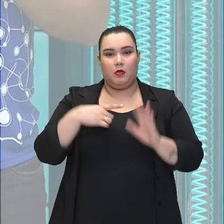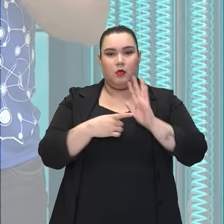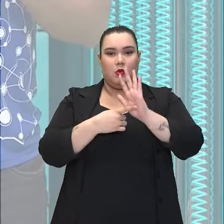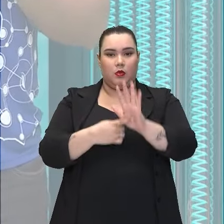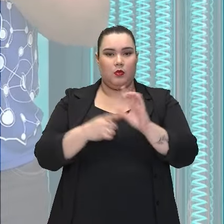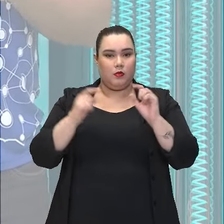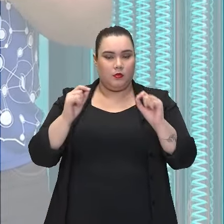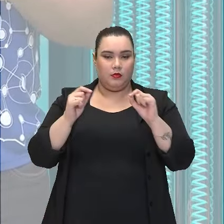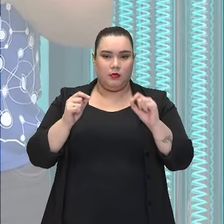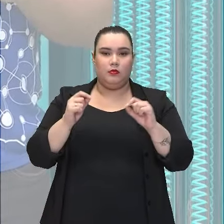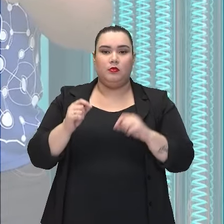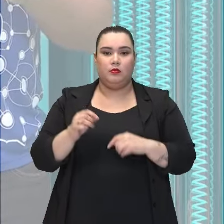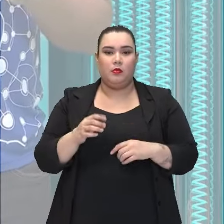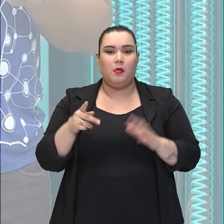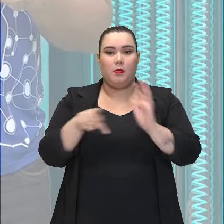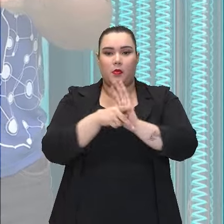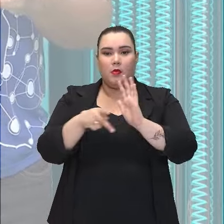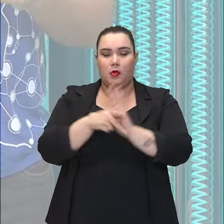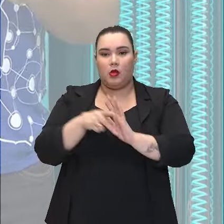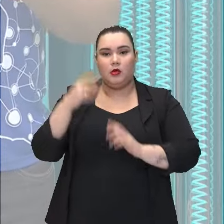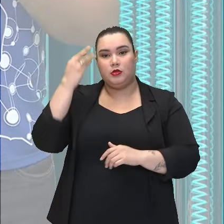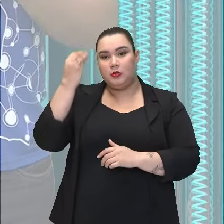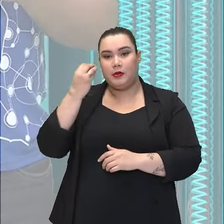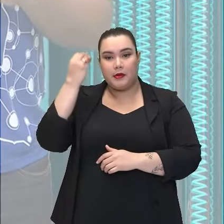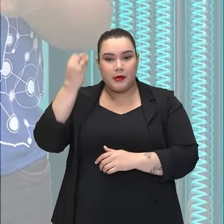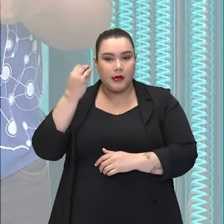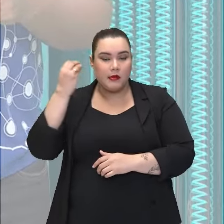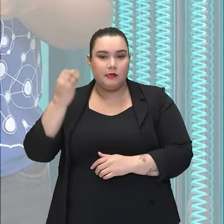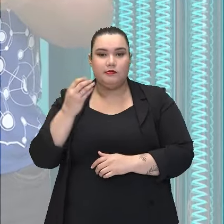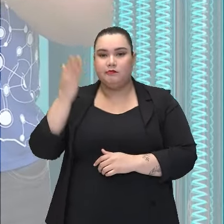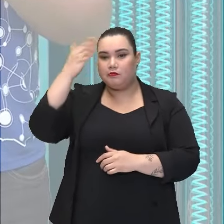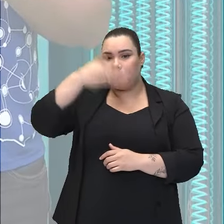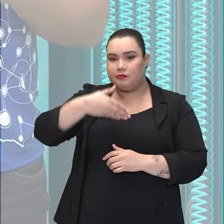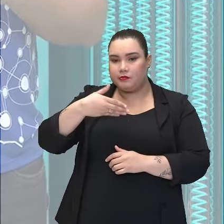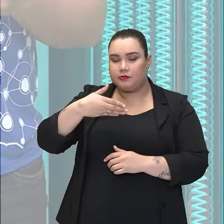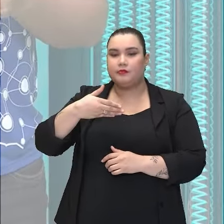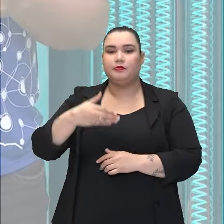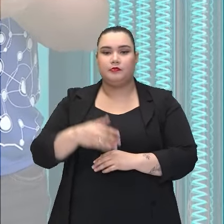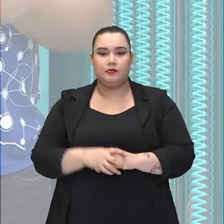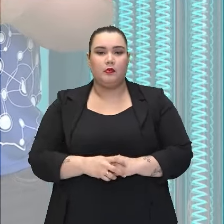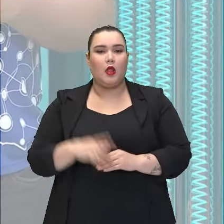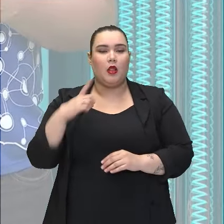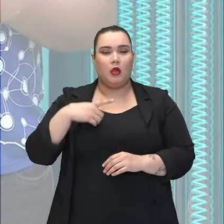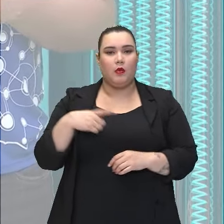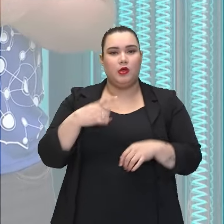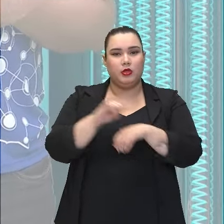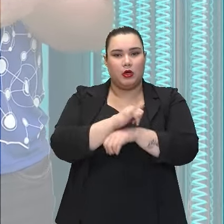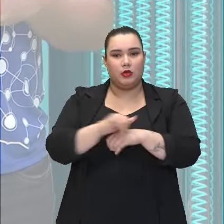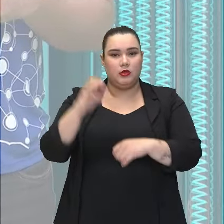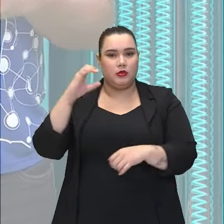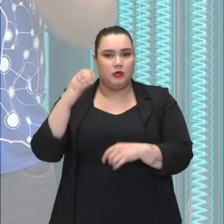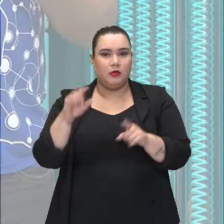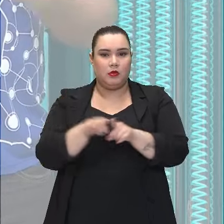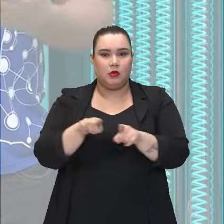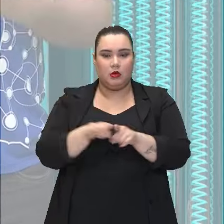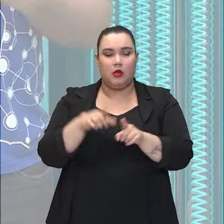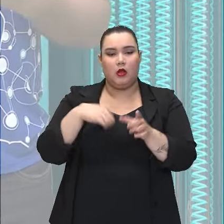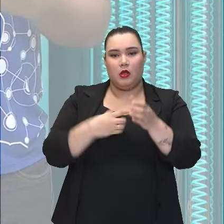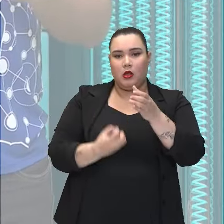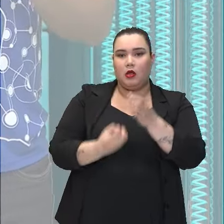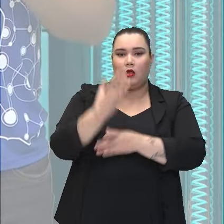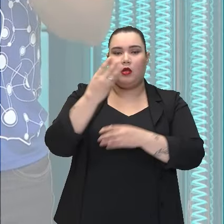caso, realizadas por meio de experimentos, comprovações. Então tem o método científico também que foi empregado